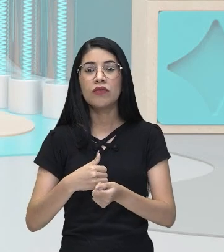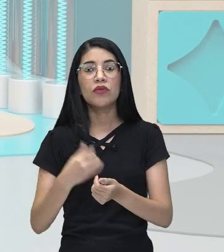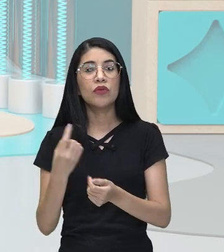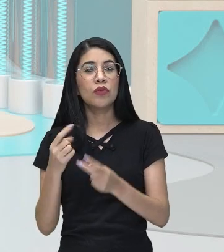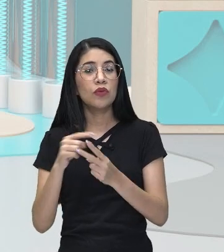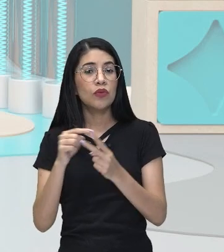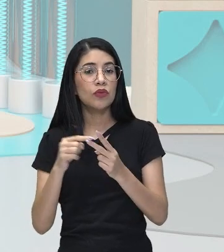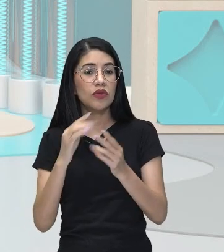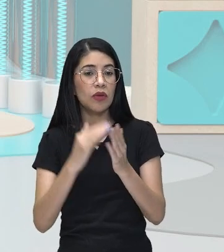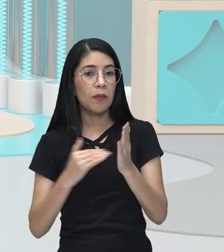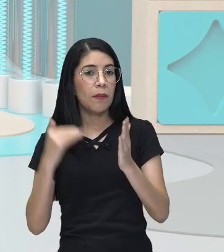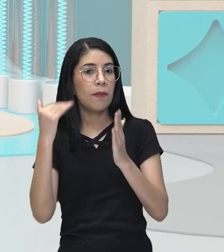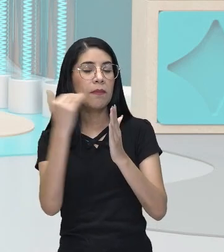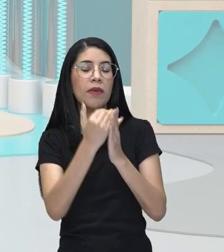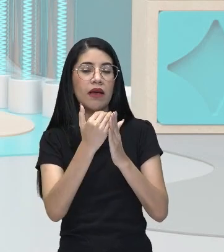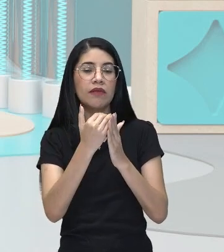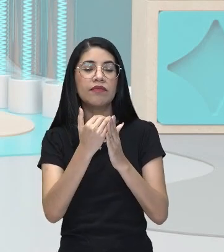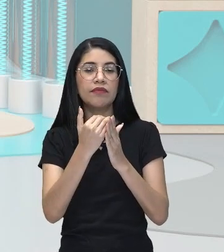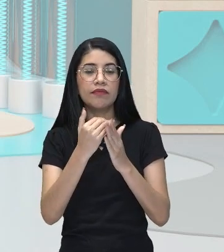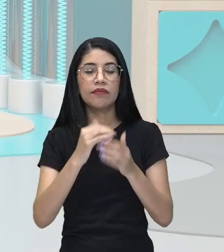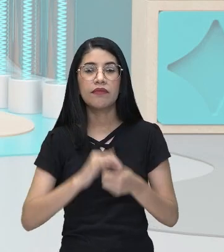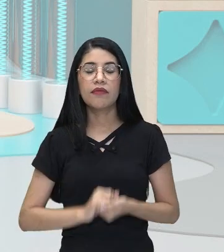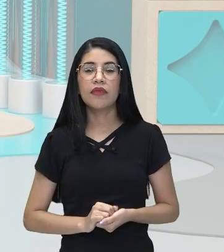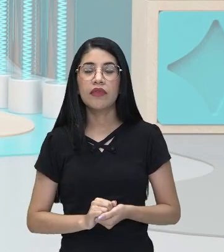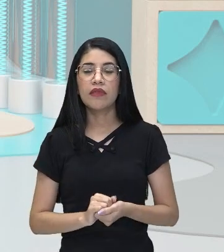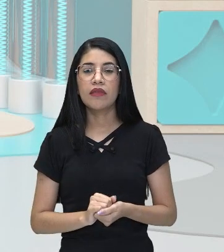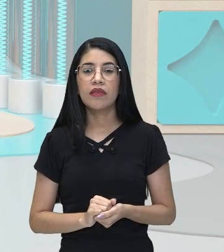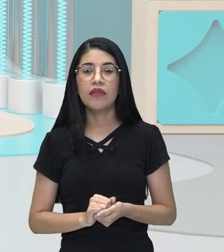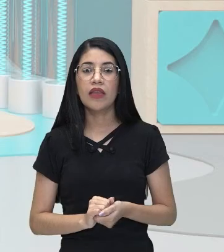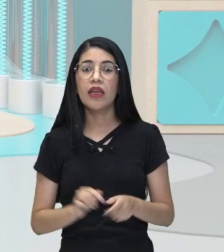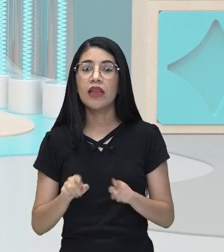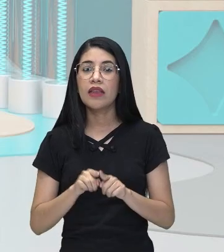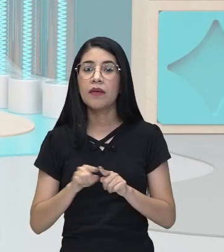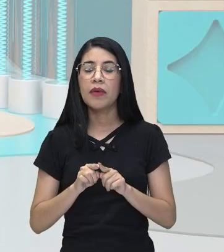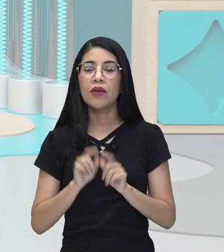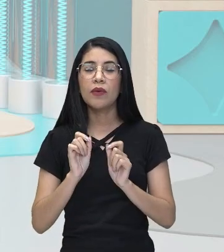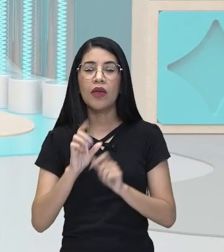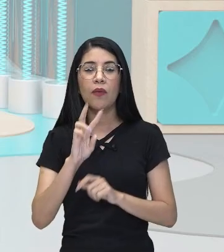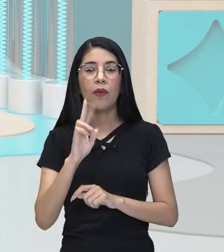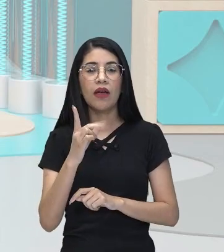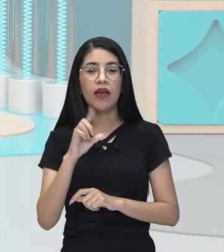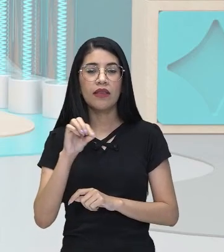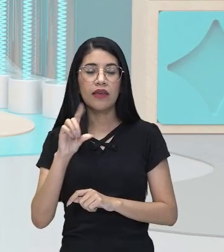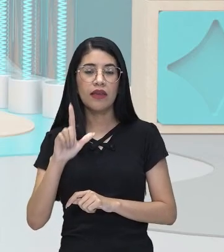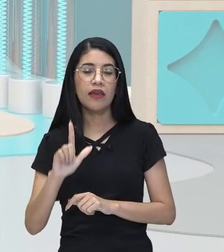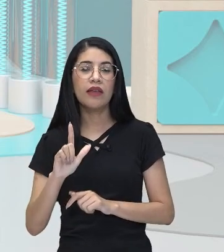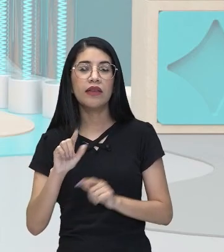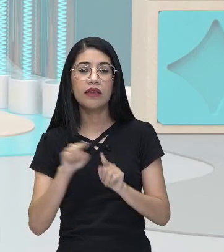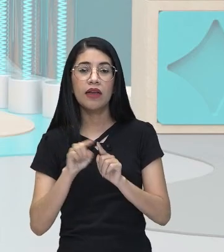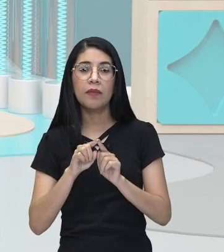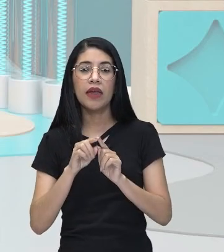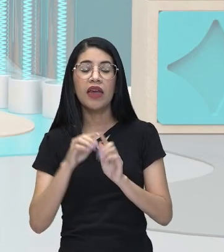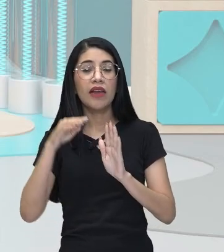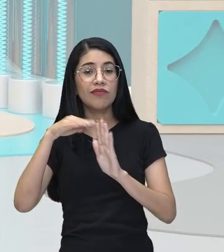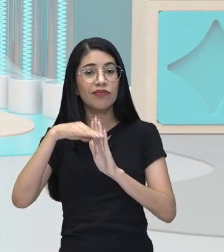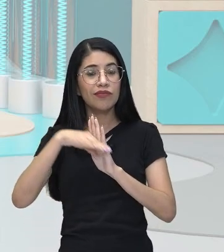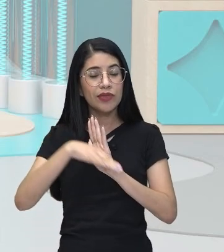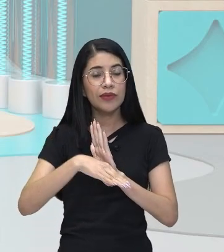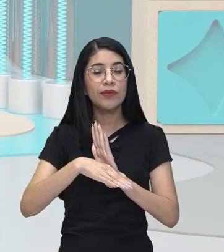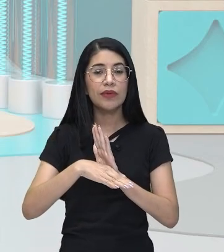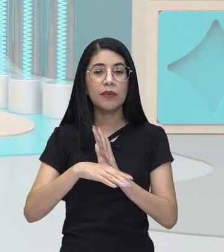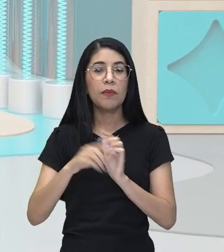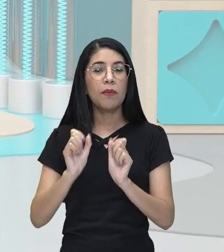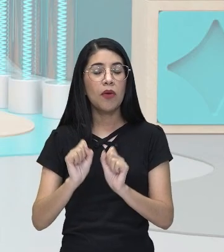triglicerídeos elevados, que são tipos de gordura. E tem a diminuição do HDL, gente, também, né? A isolada